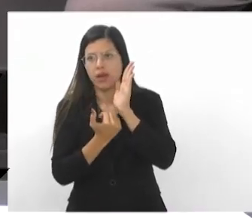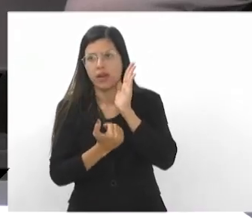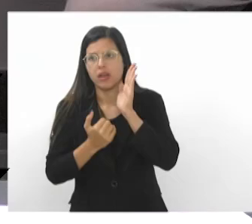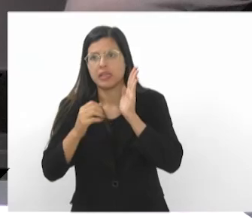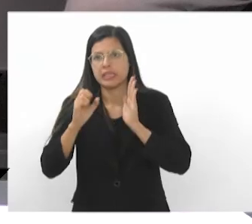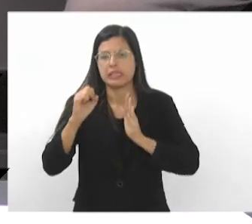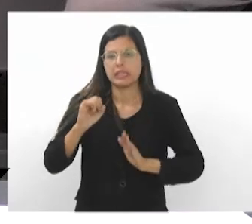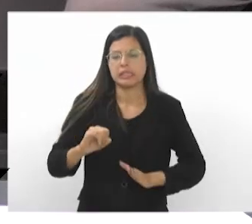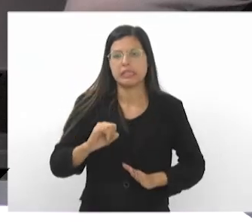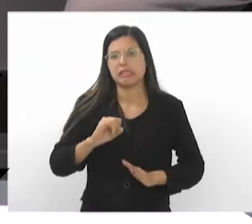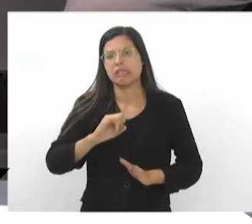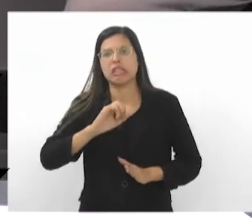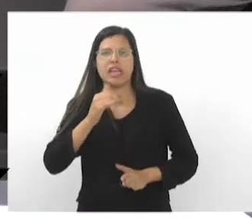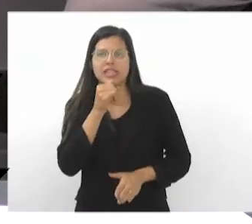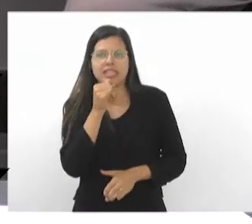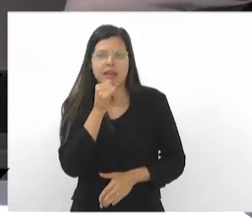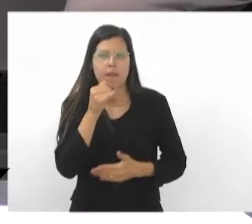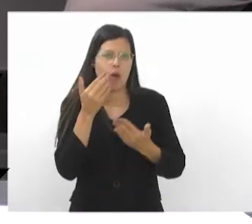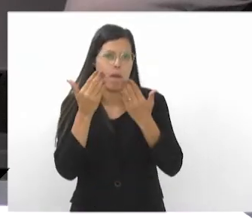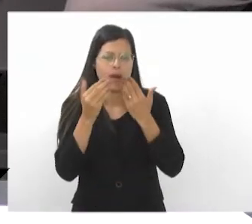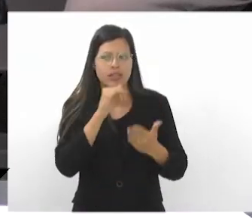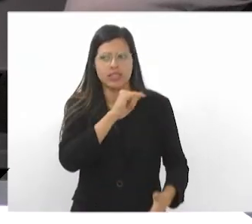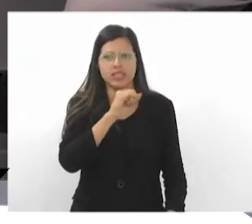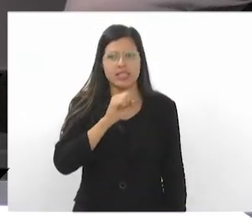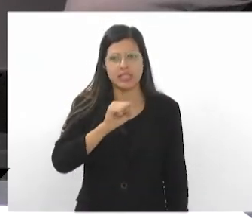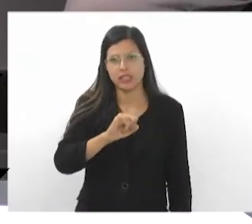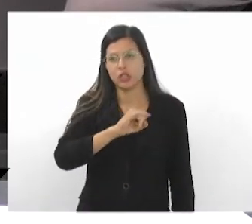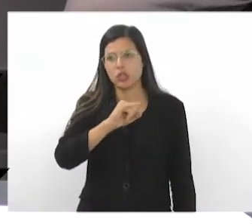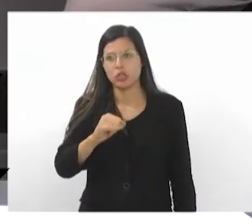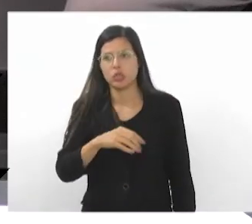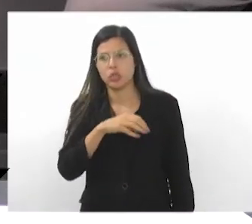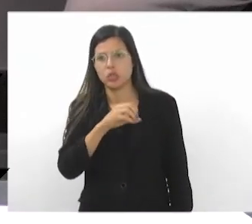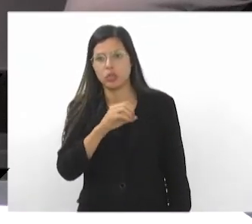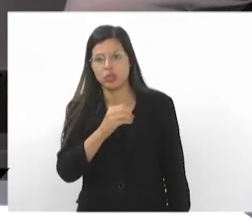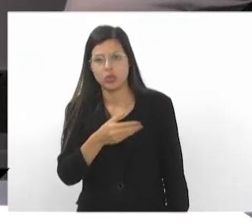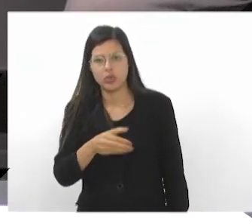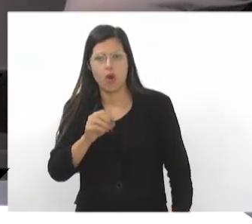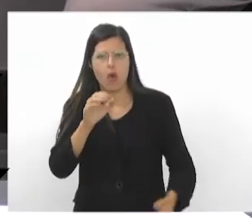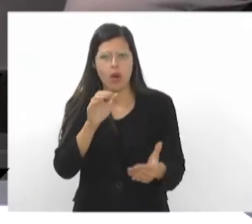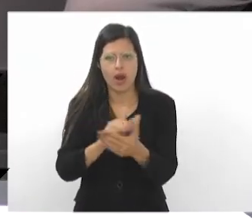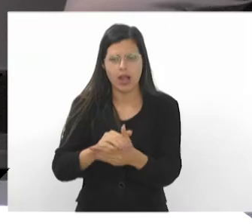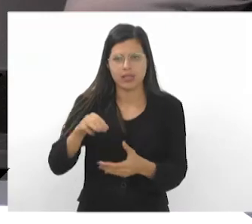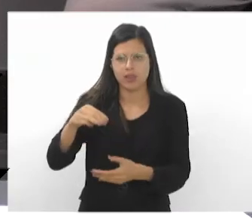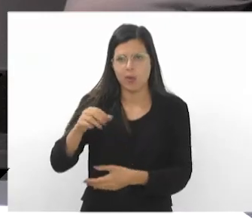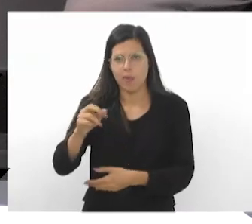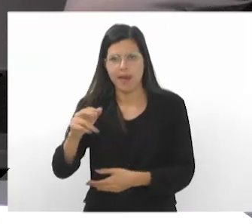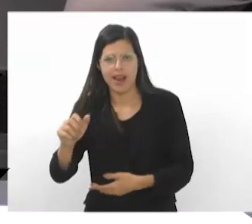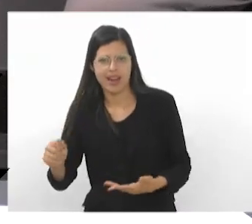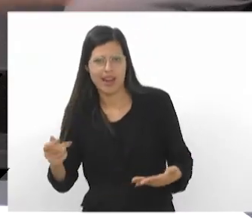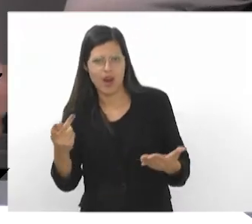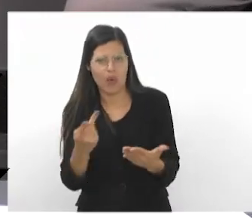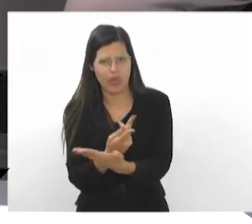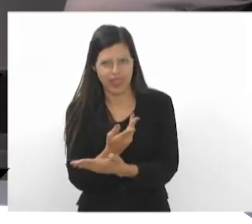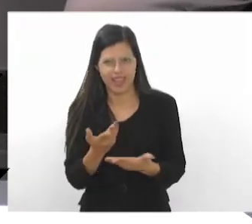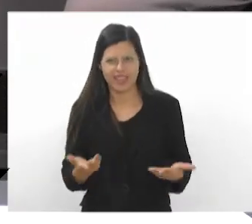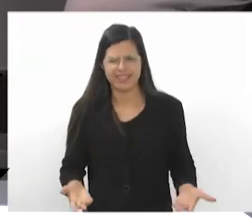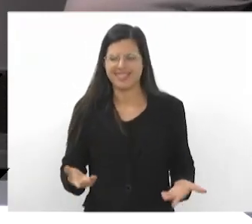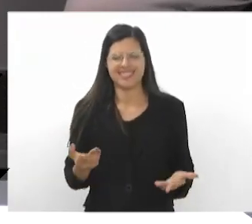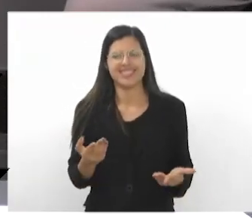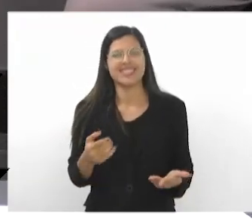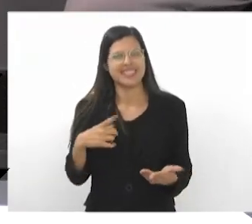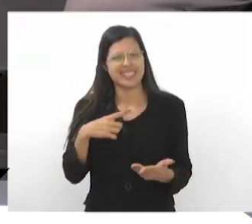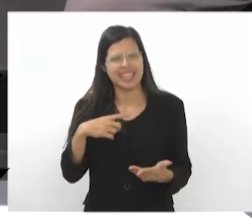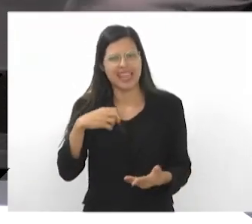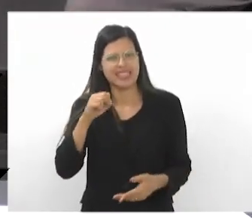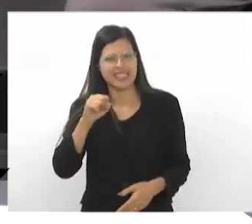com Maria, acontece isso. Mas se João não casa com Maria, acontece aquilo. Então tem... É cheio de é